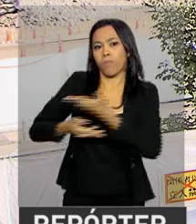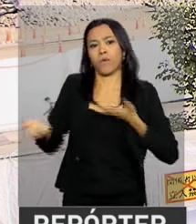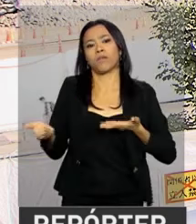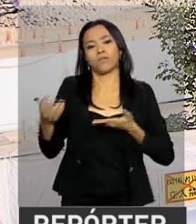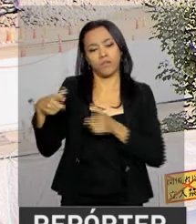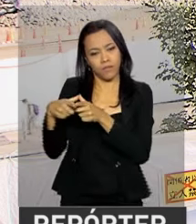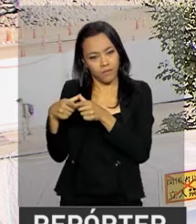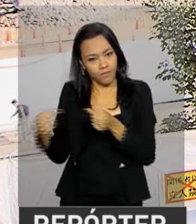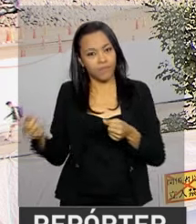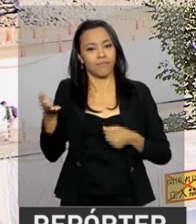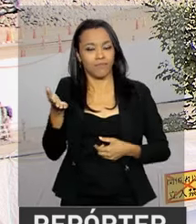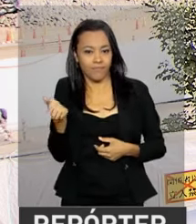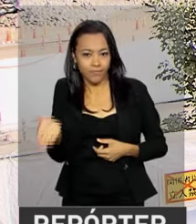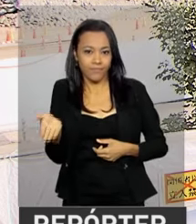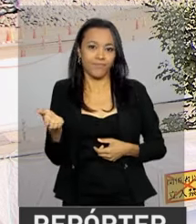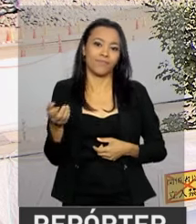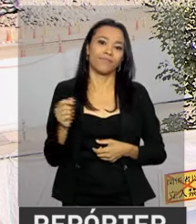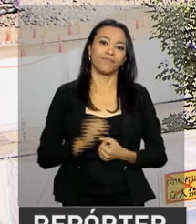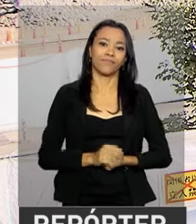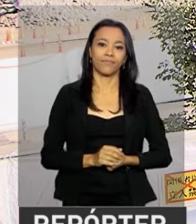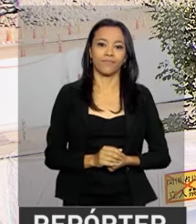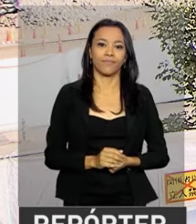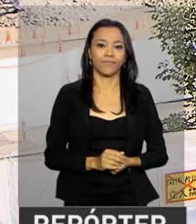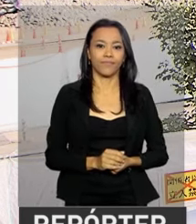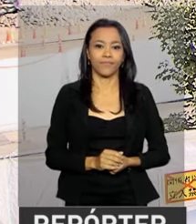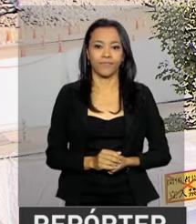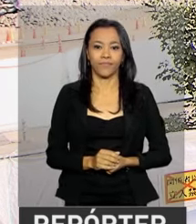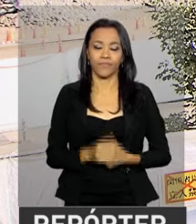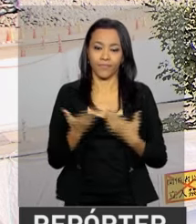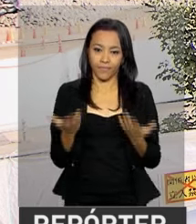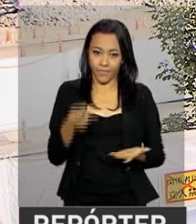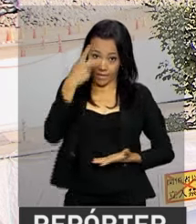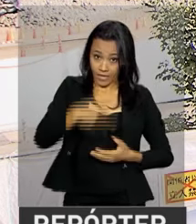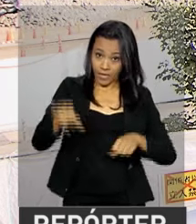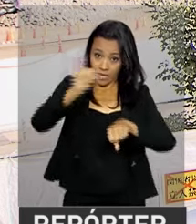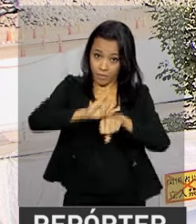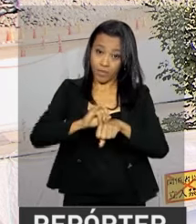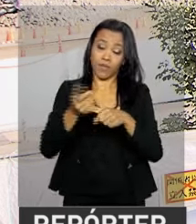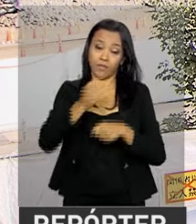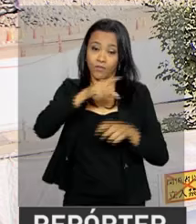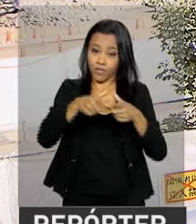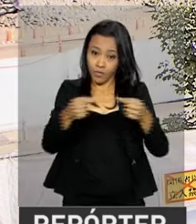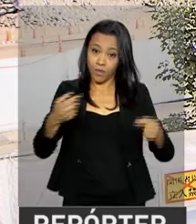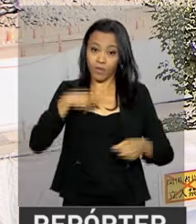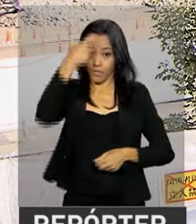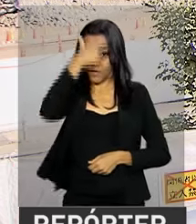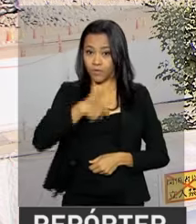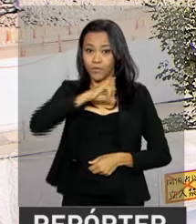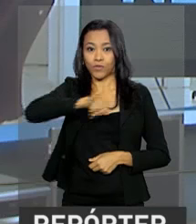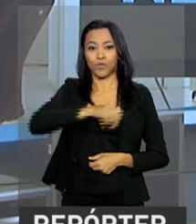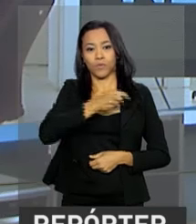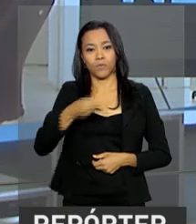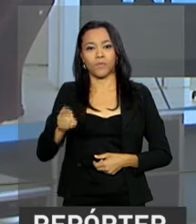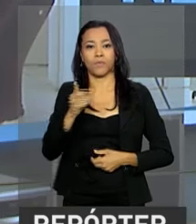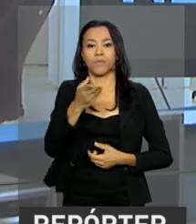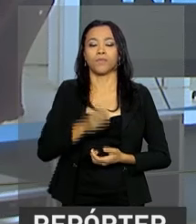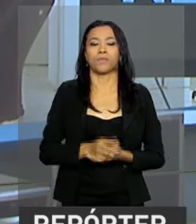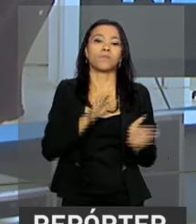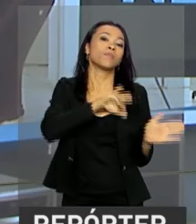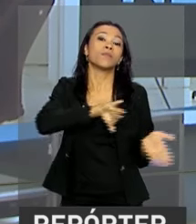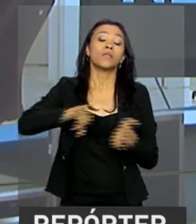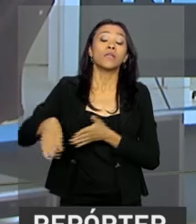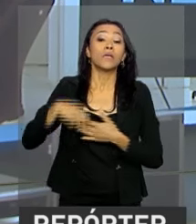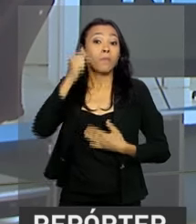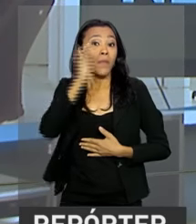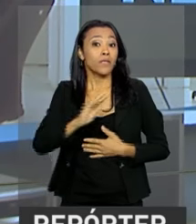na rio 2016 com japoneses de tóquio no japão joão pedro neto o brasil